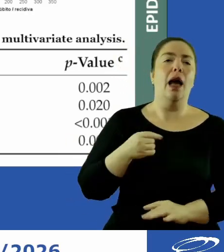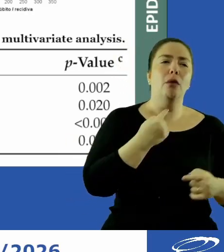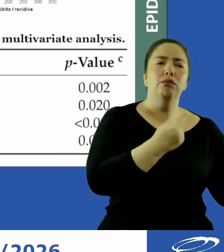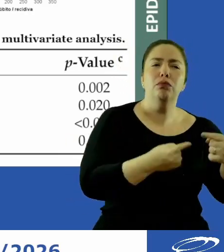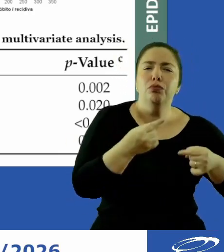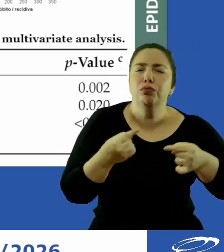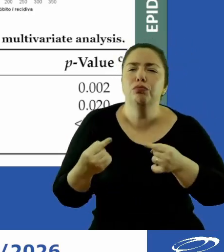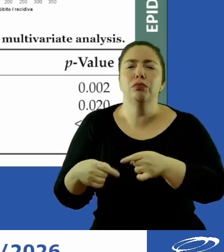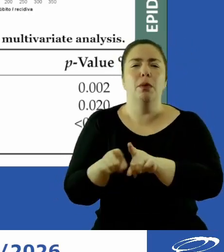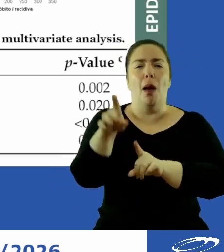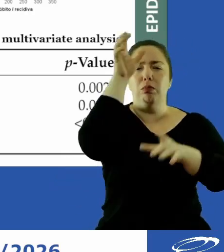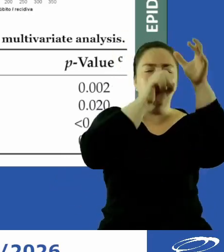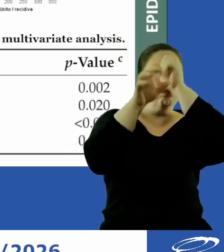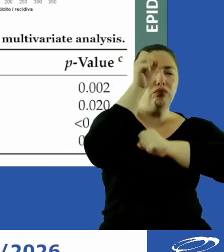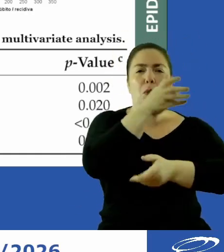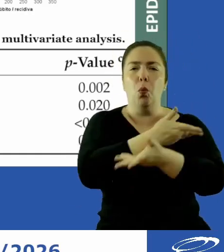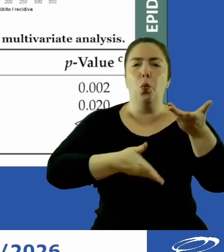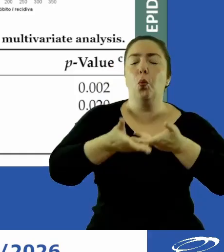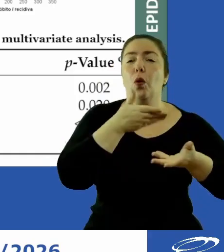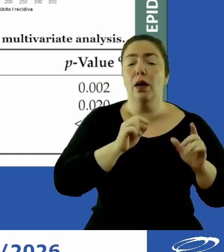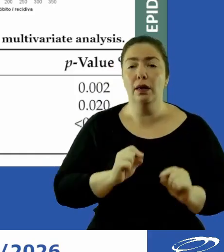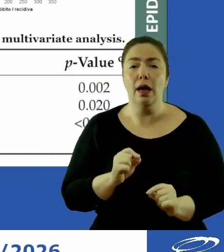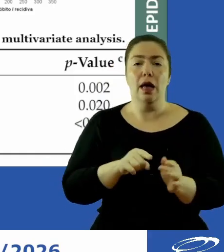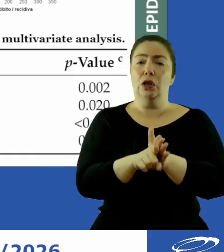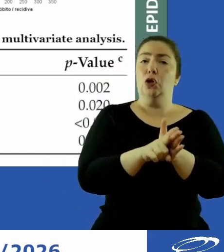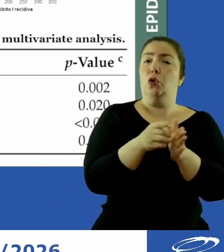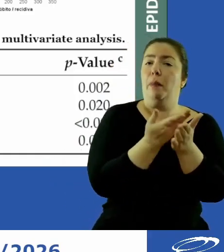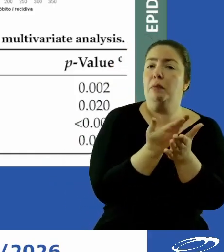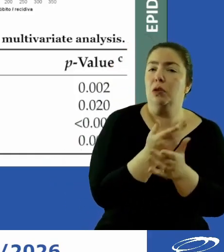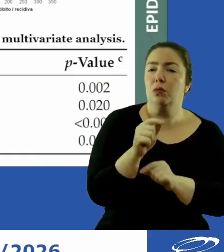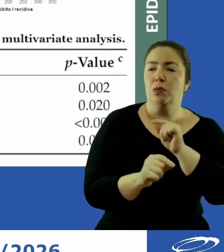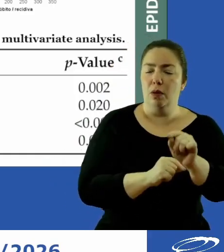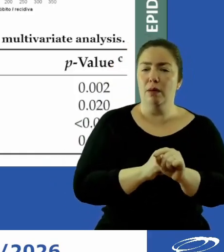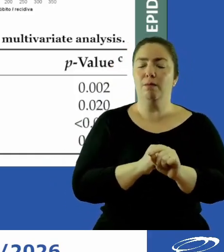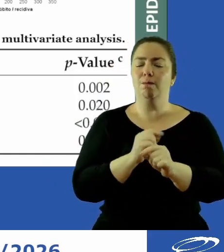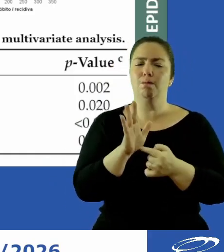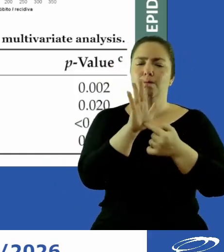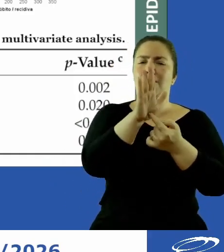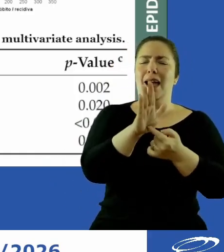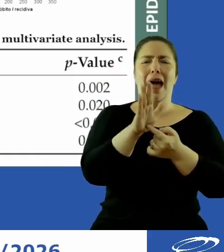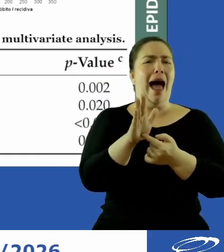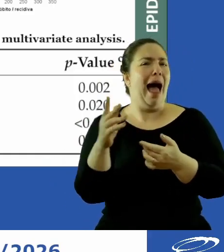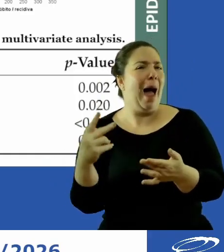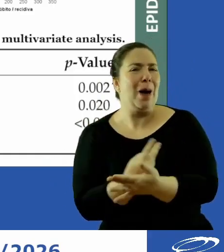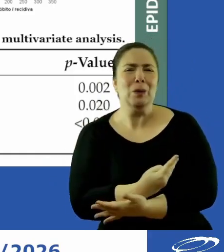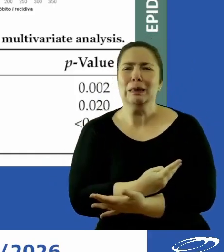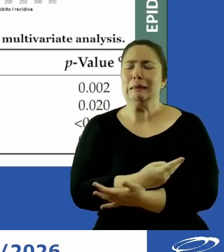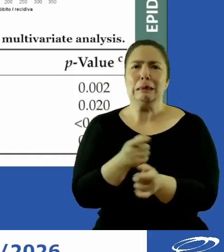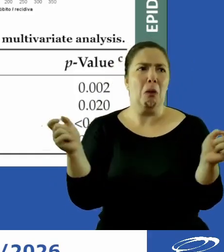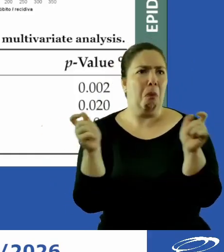o tempo inteiro. E a Raquel, nesse estudo, mostrou uma alarmante frequência de infecções por bactérias